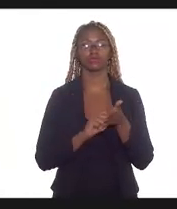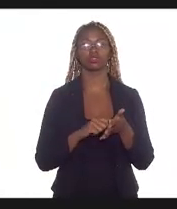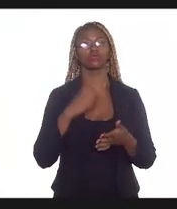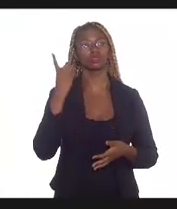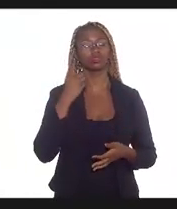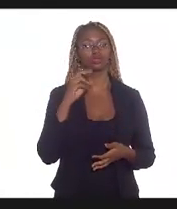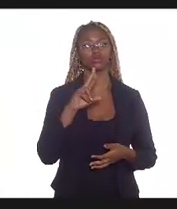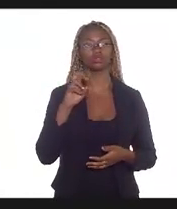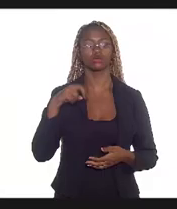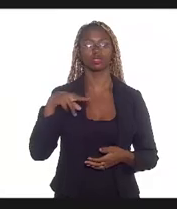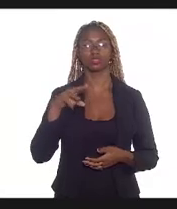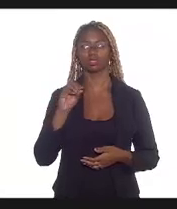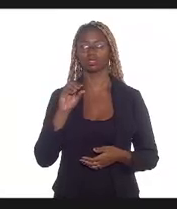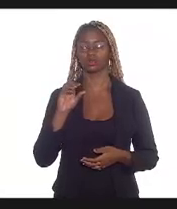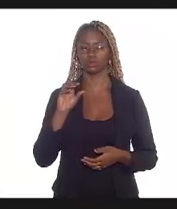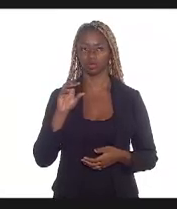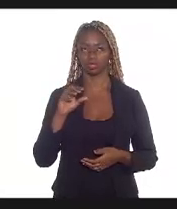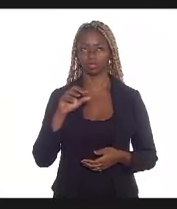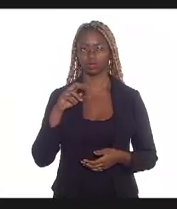é pela